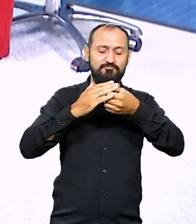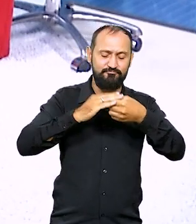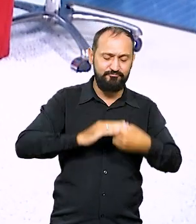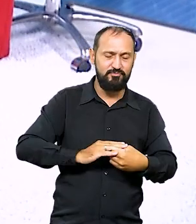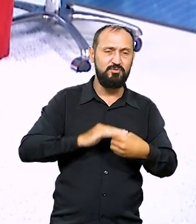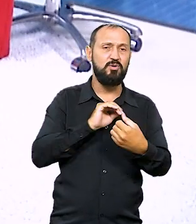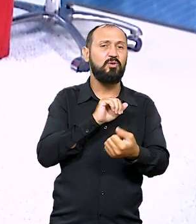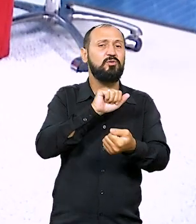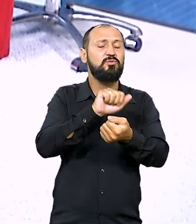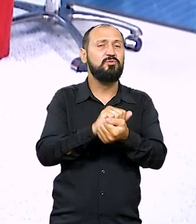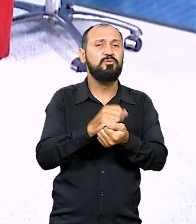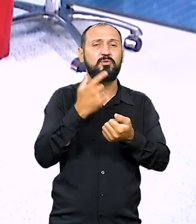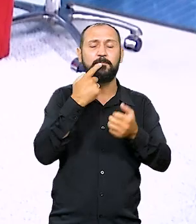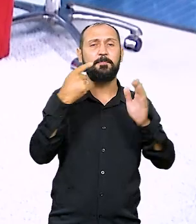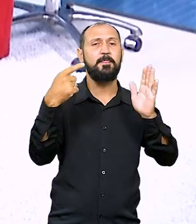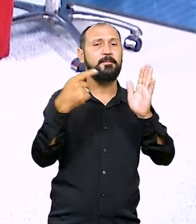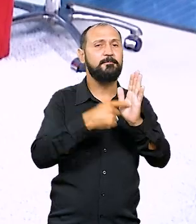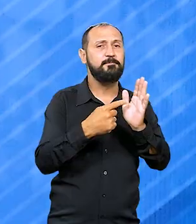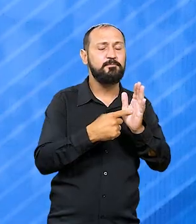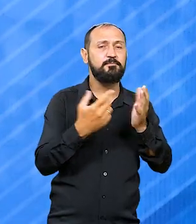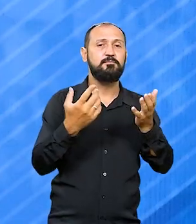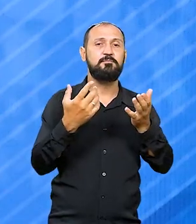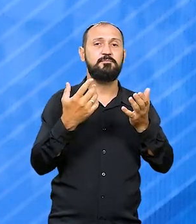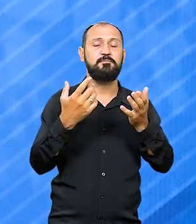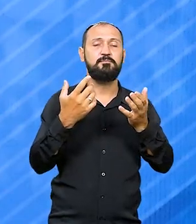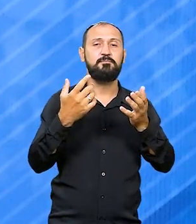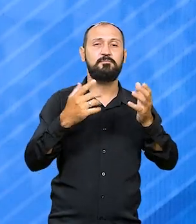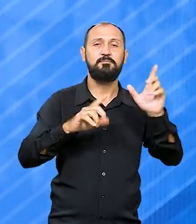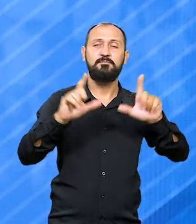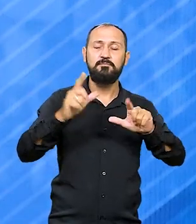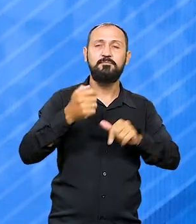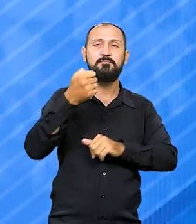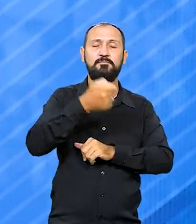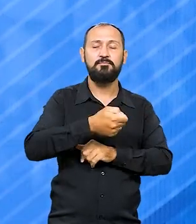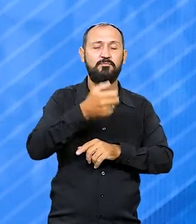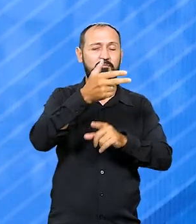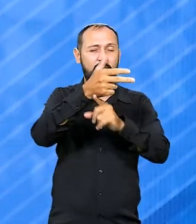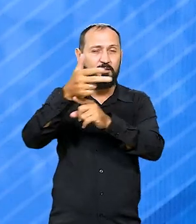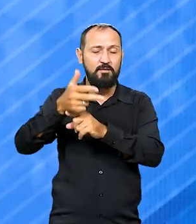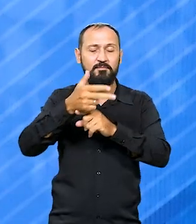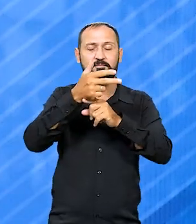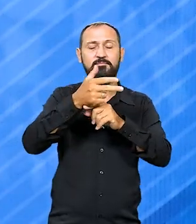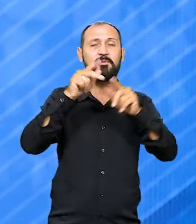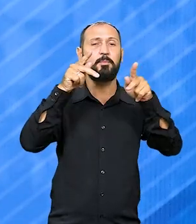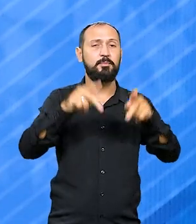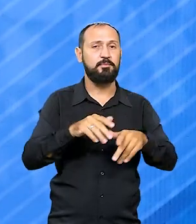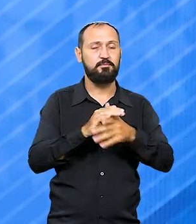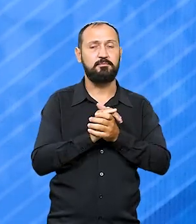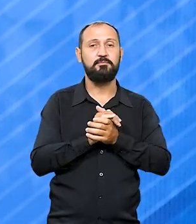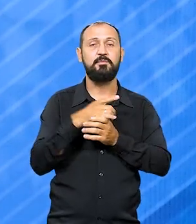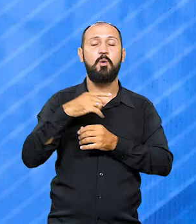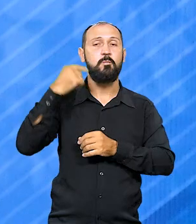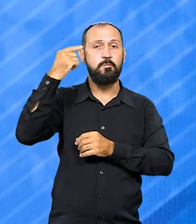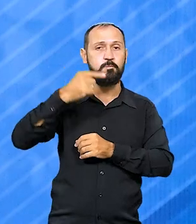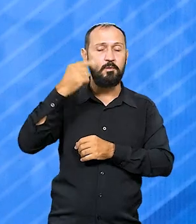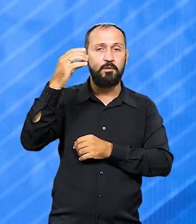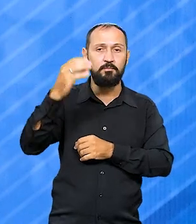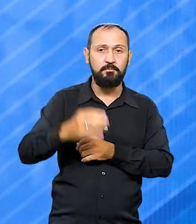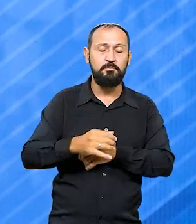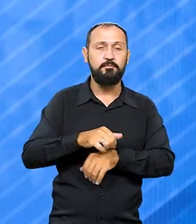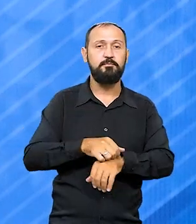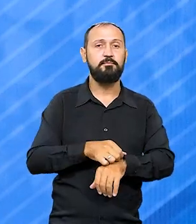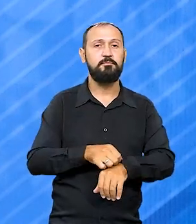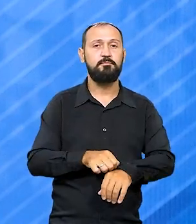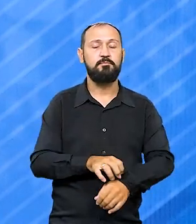ralo, para o esgoto da denúncia, da mídia, da população. Então ali, a advocacia